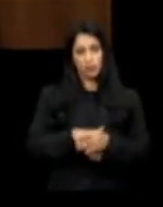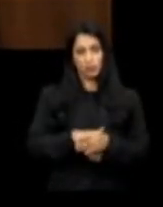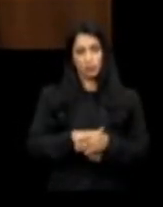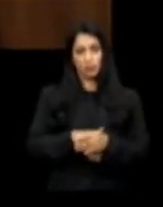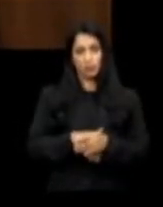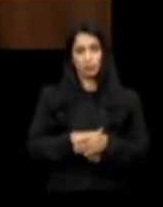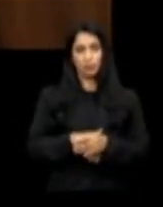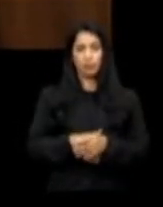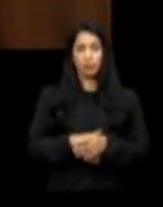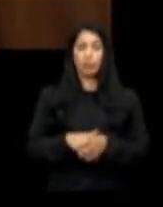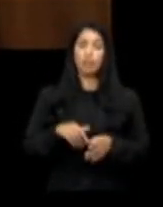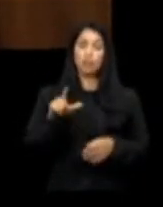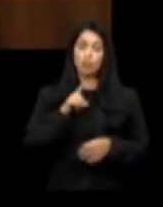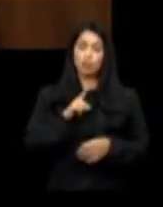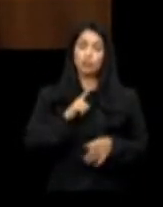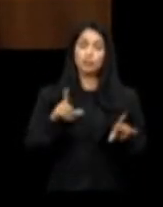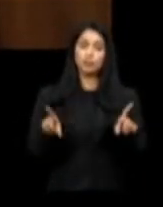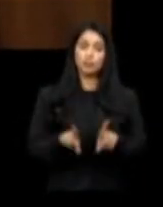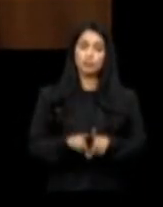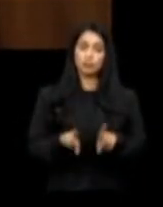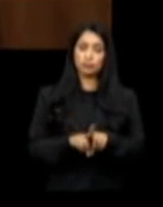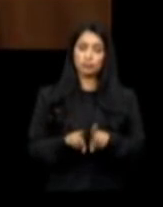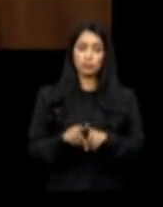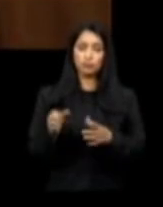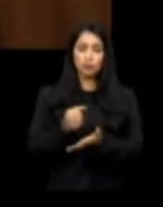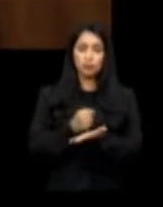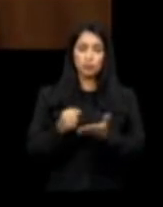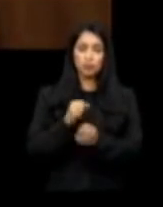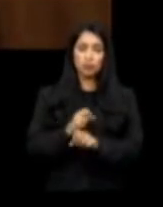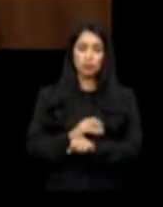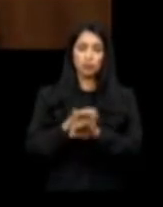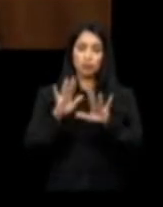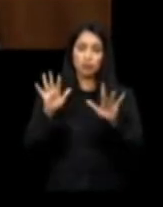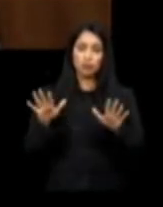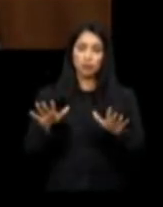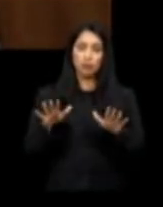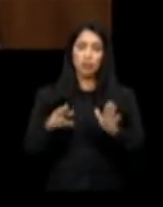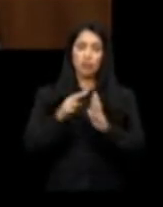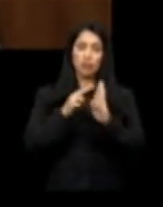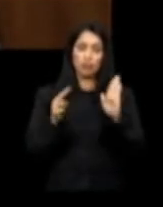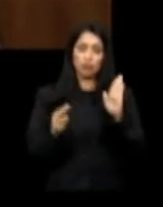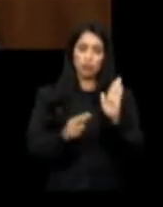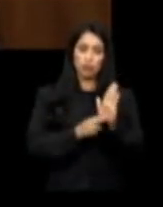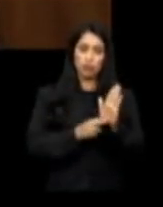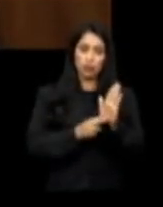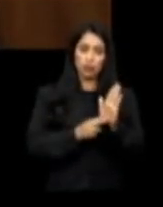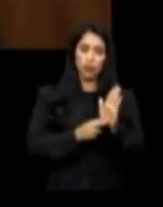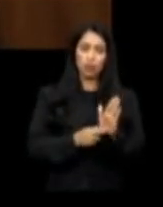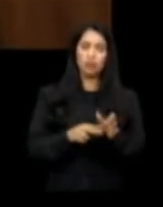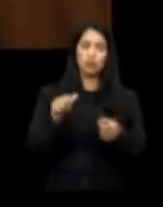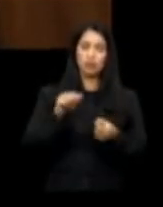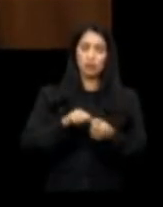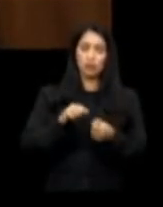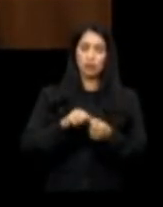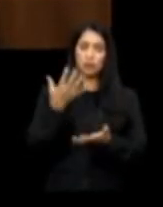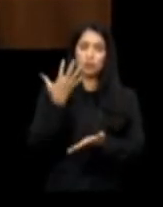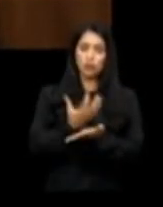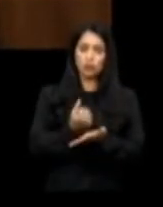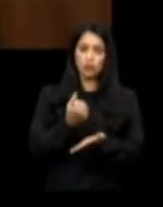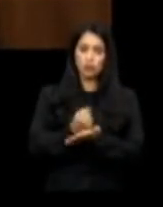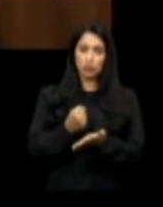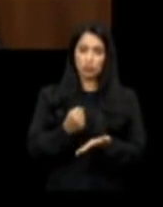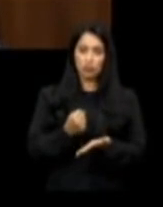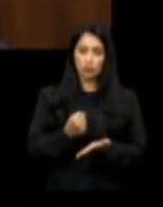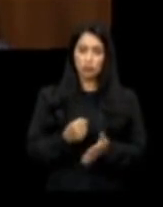como alinhavado, a incidência do princípio da transparência impõe que a norma garantia ao titular dos dados um